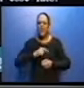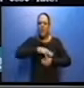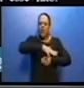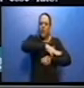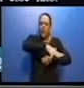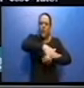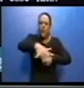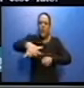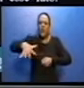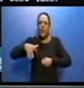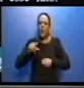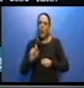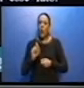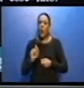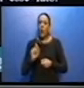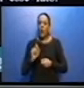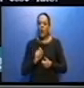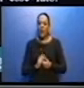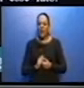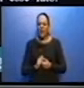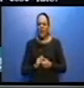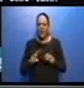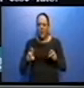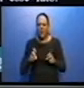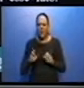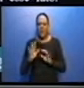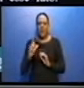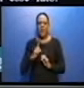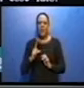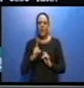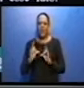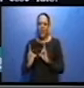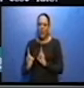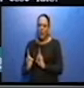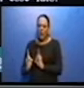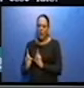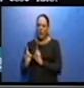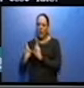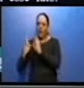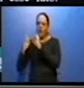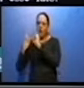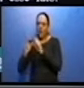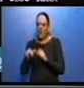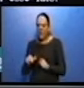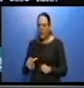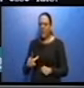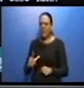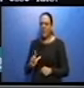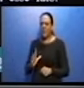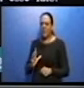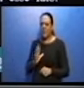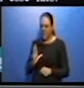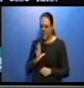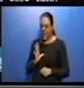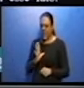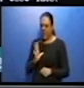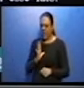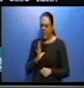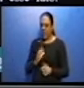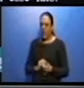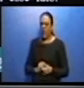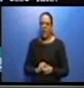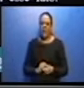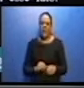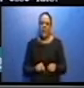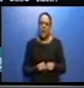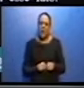né? A gente vê aqui edifícios, né? Provavelmente que é uma zona urbana. Nós vemos aqui pessoas, né, indo em direção,